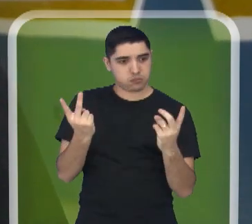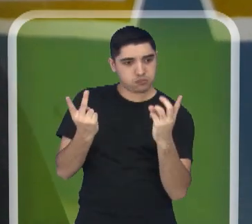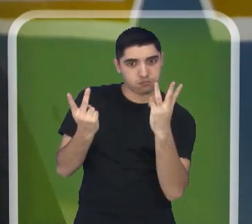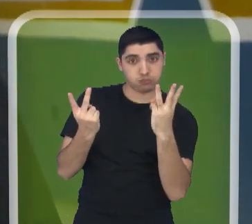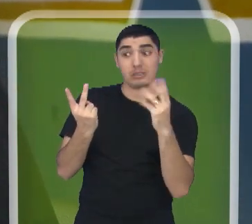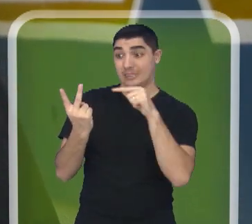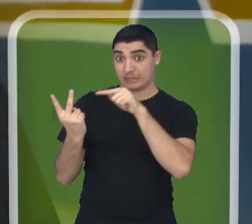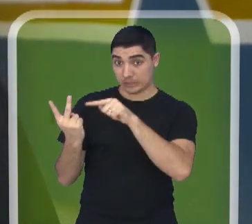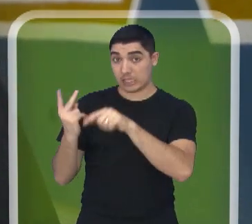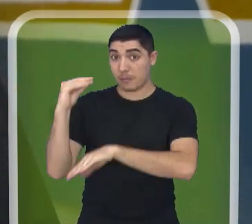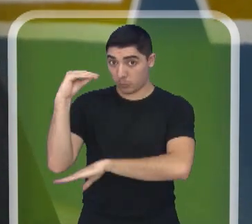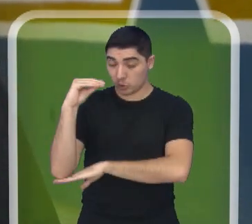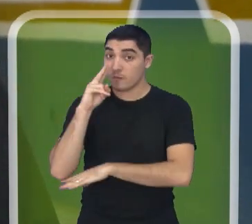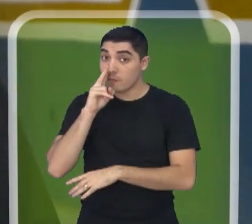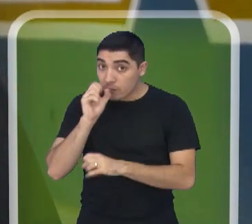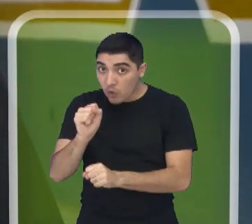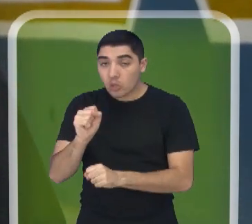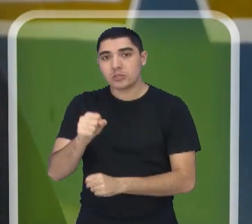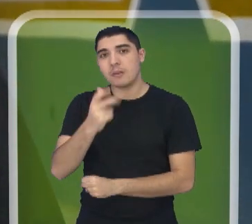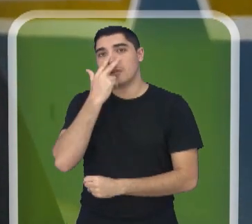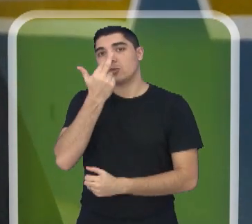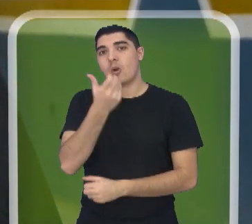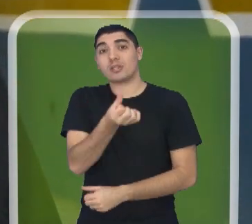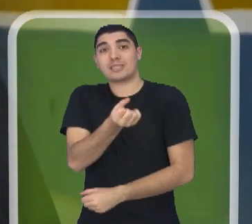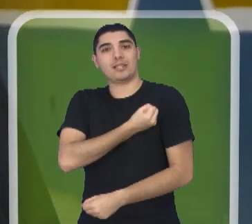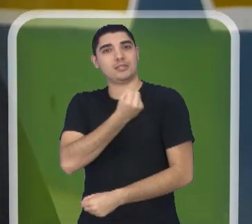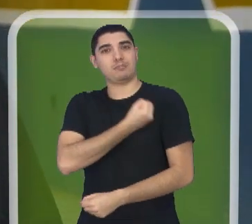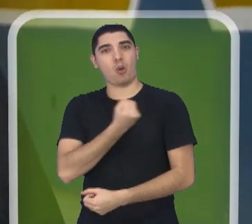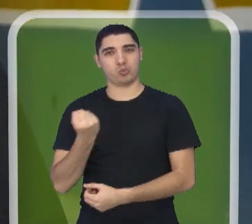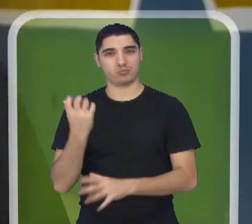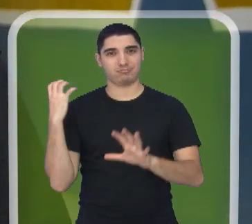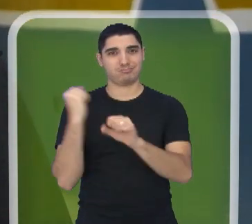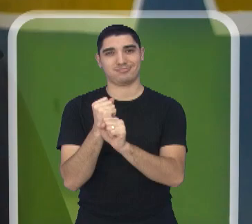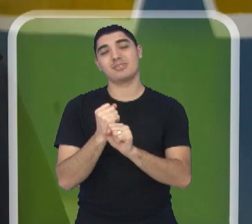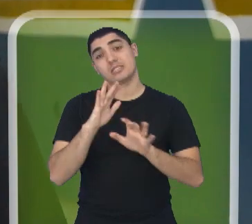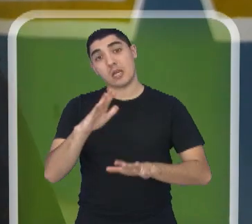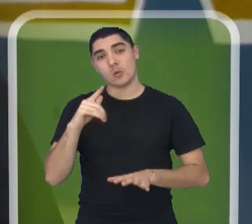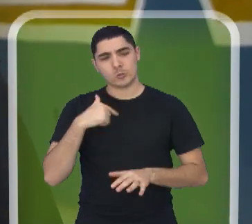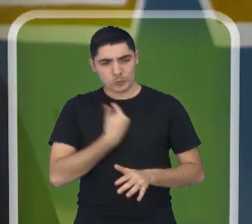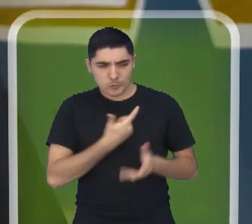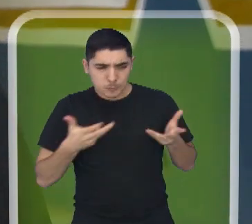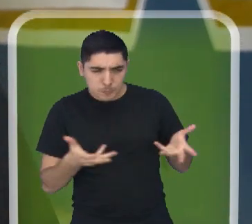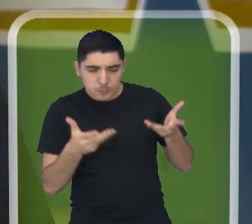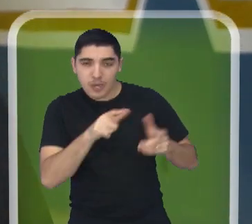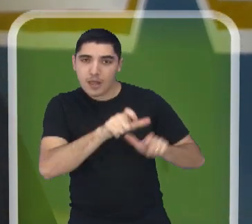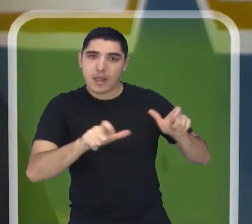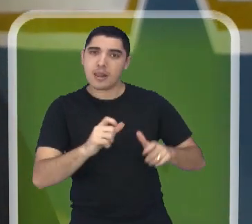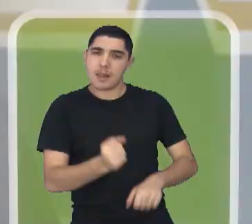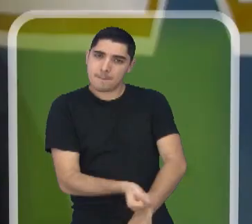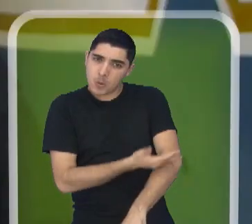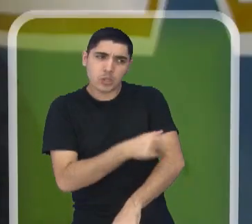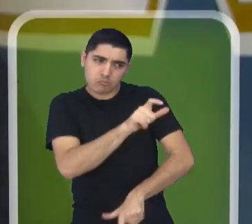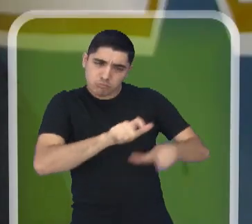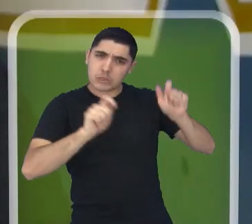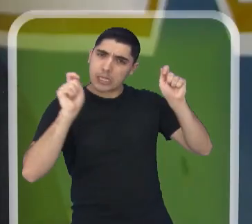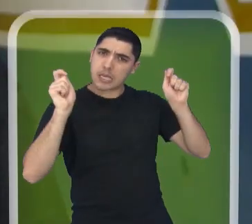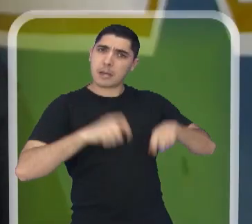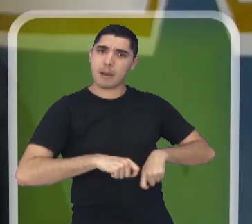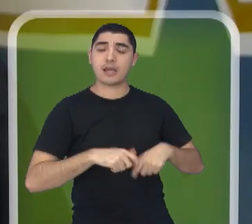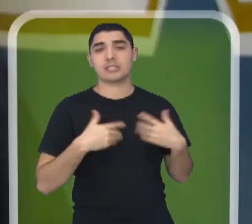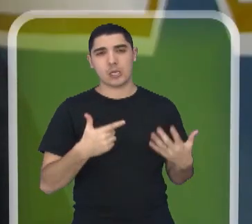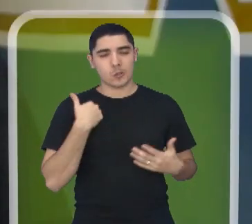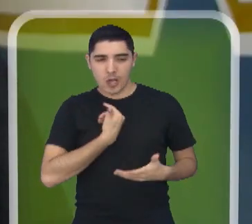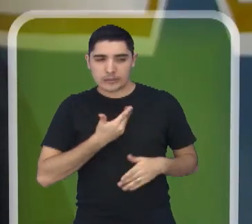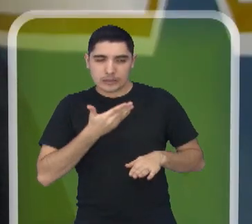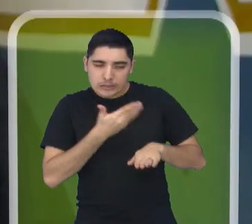qualificada, esse jogo valia 6 pontos. Então nós trabalhamos muito o lado emocional dos meninos, porque eles tinham capacidade. Com um ajuste nós